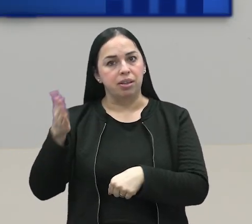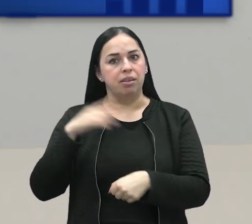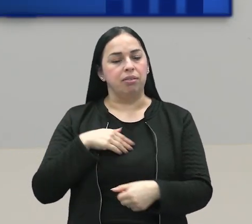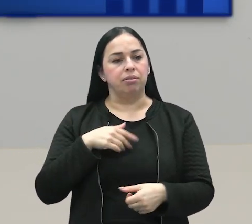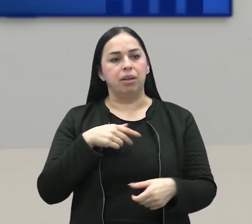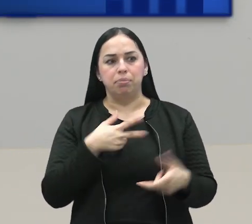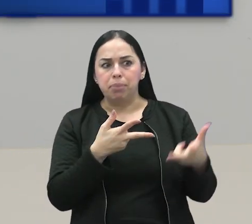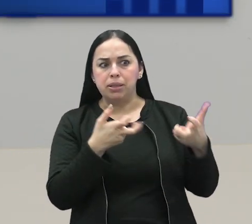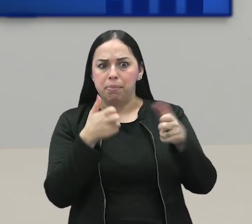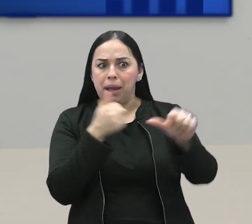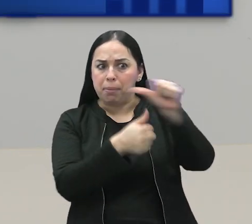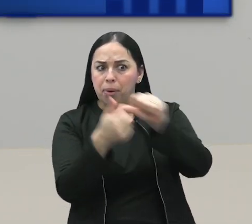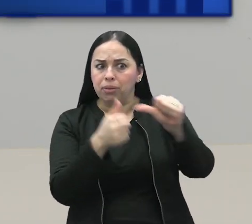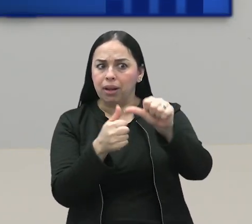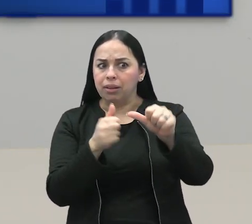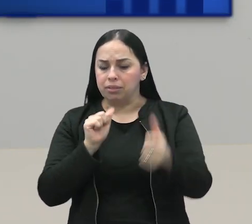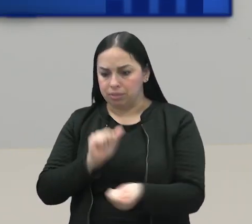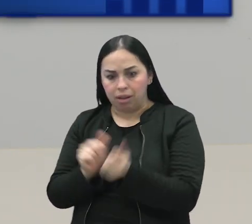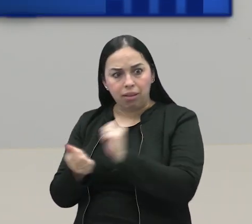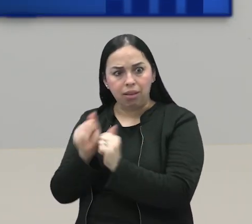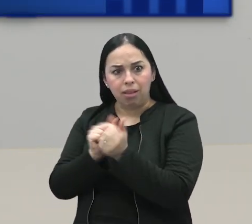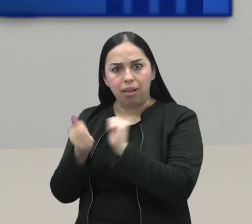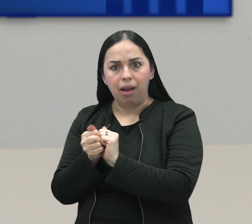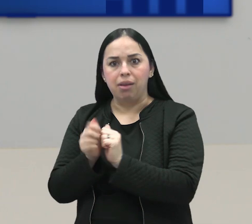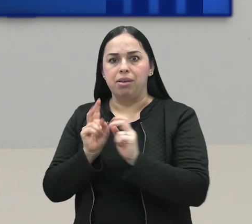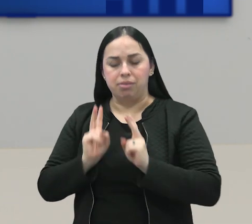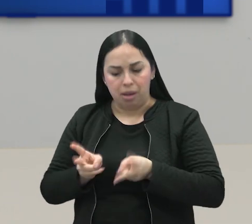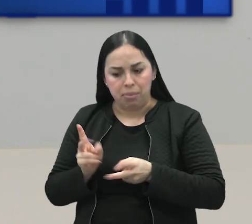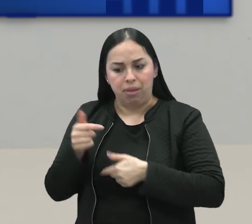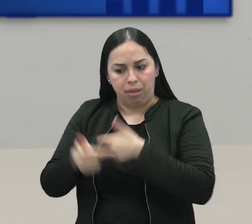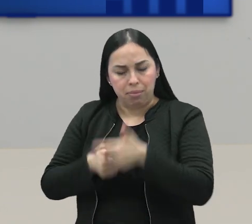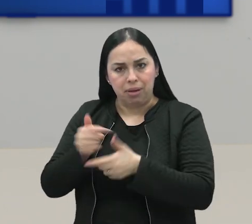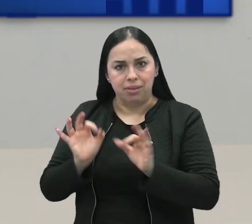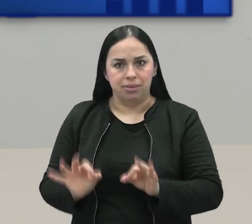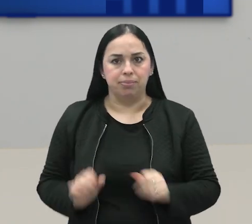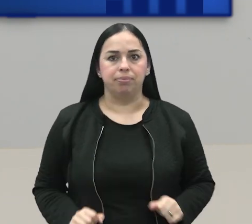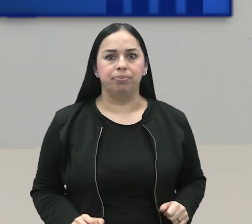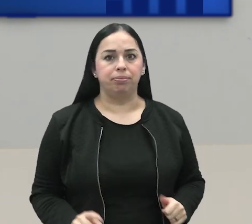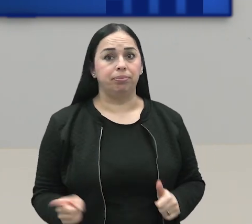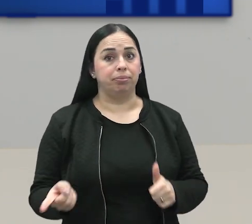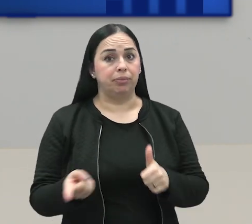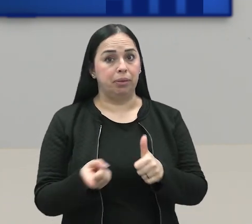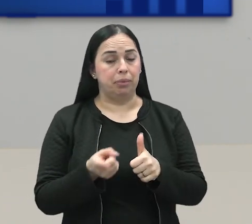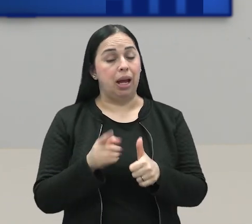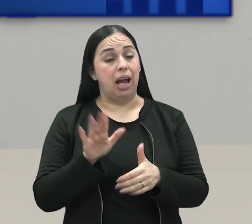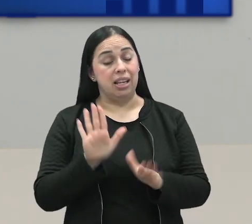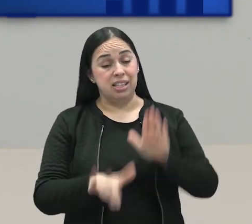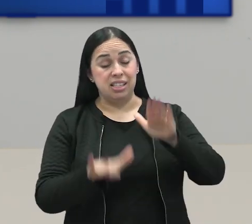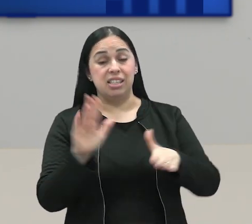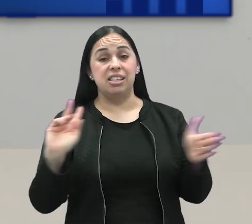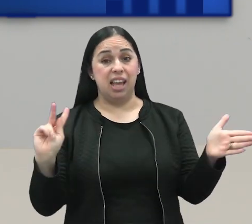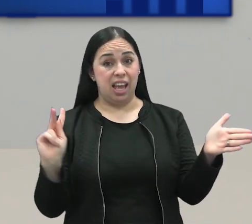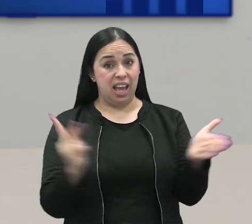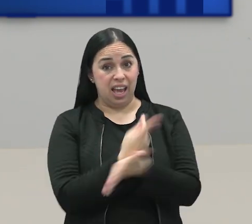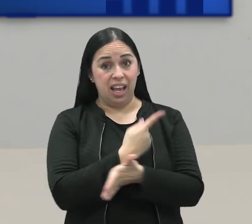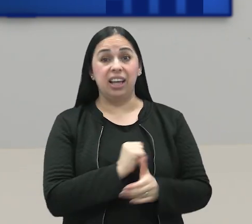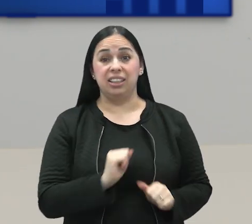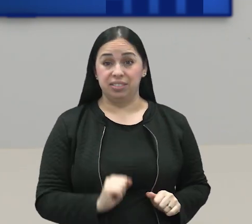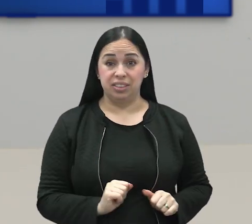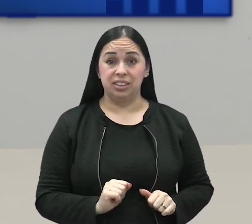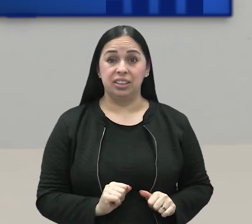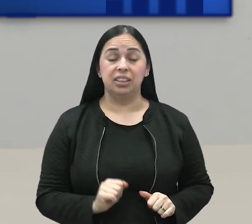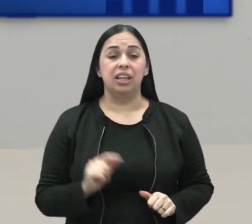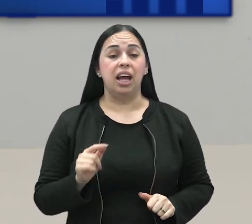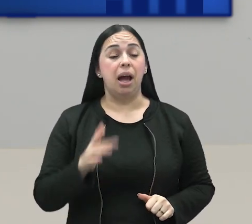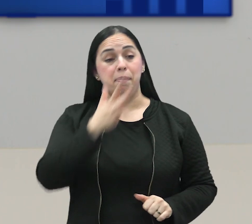adaptar às mudanças do mercado sem perder o controle das operações. Um grande erro que costuma aparecer aqui no Sebrae